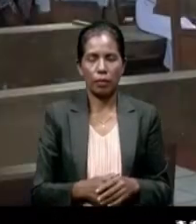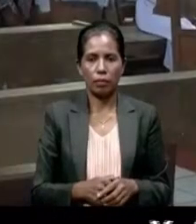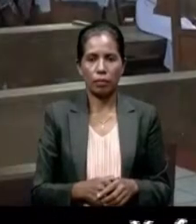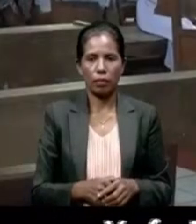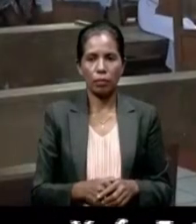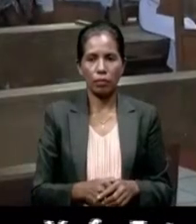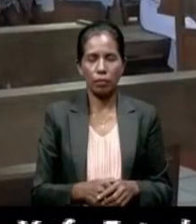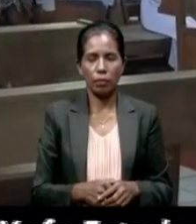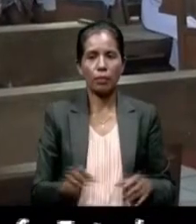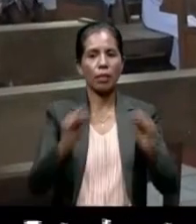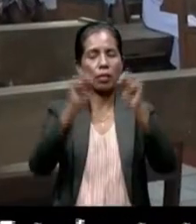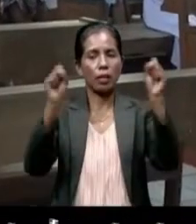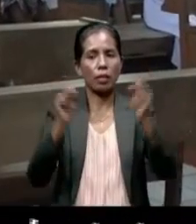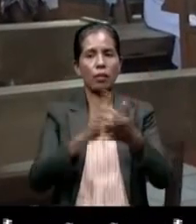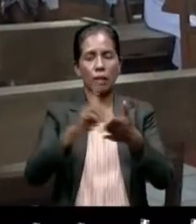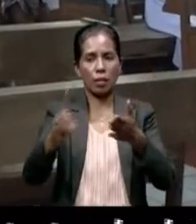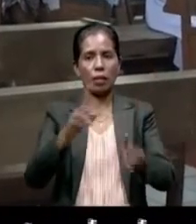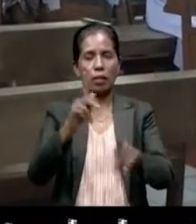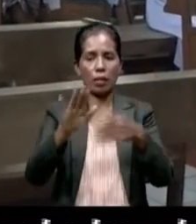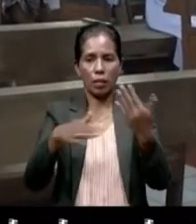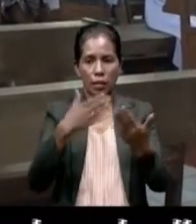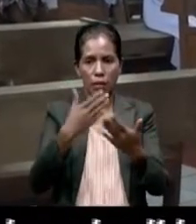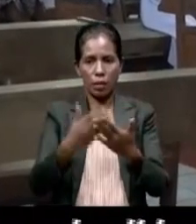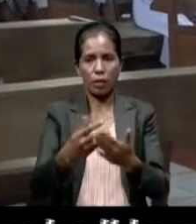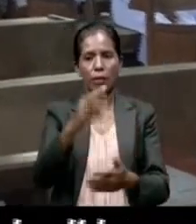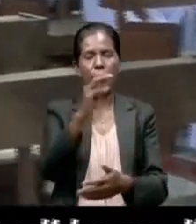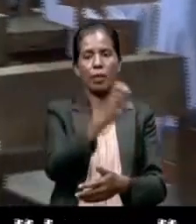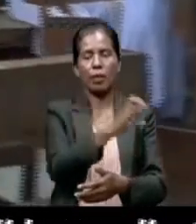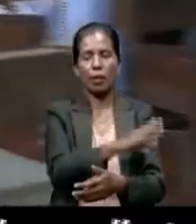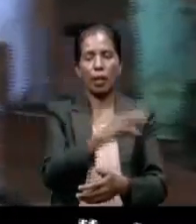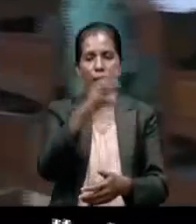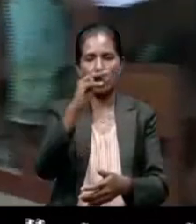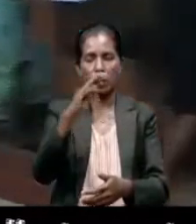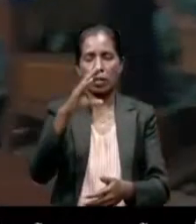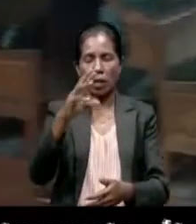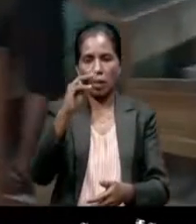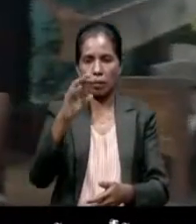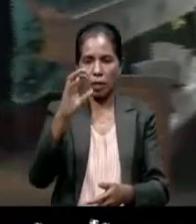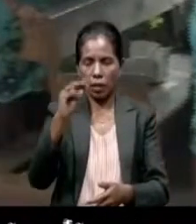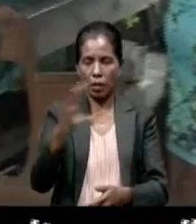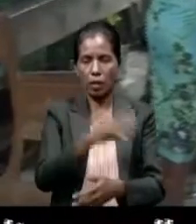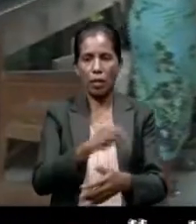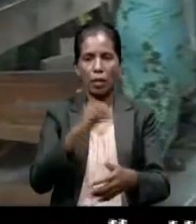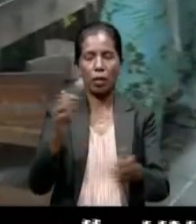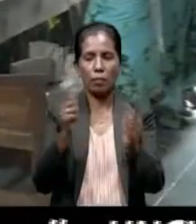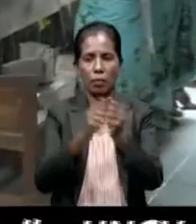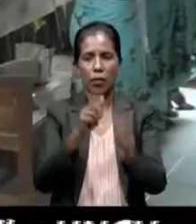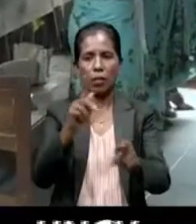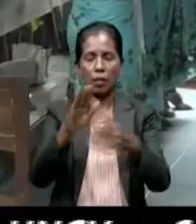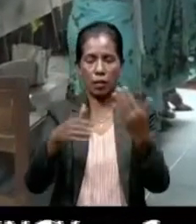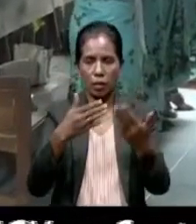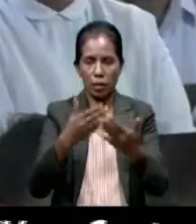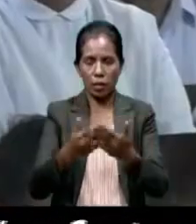Ia sábado semana ni comunidade husi congregação Mater Misericórdia ka CMM hamutu kosarani sira ia kapela